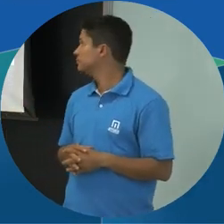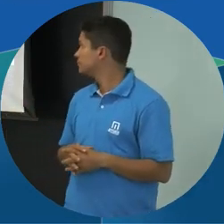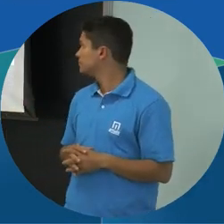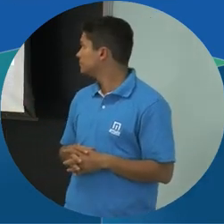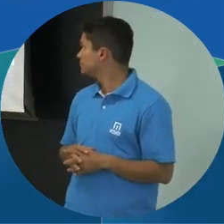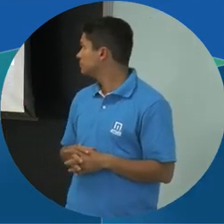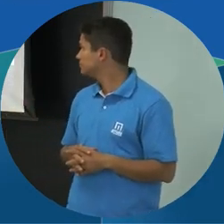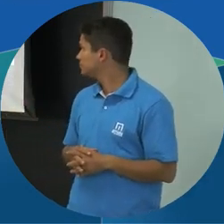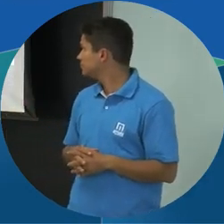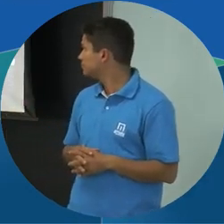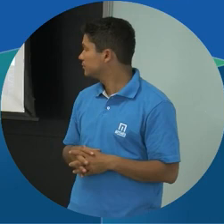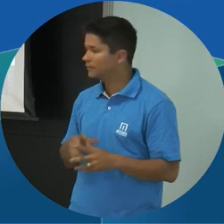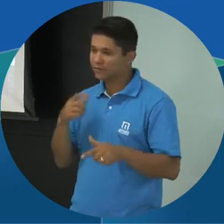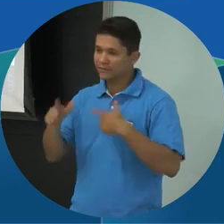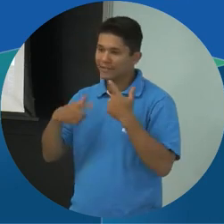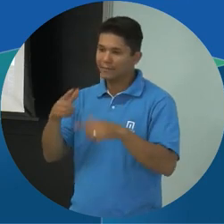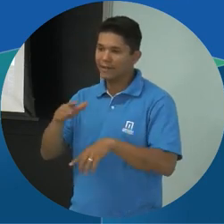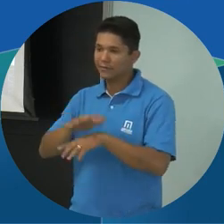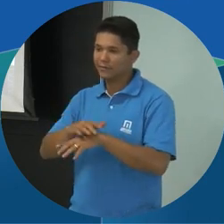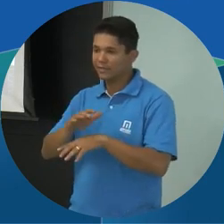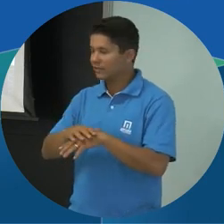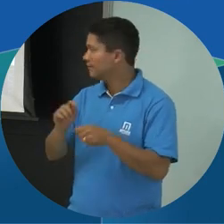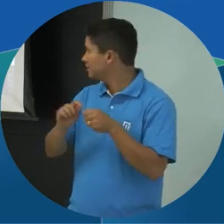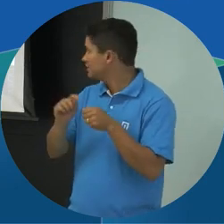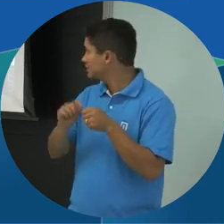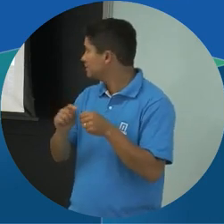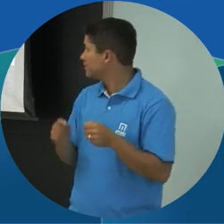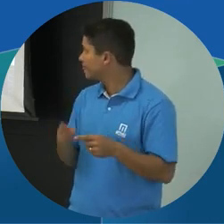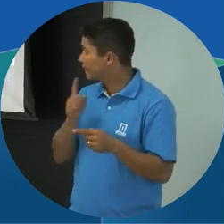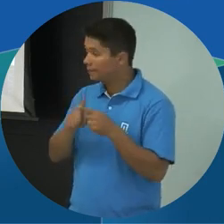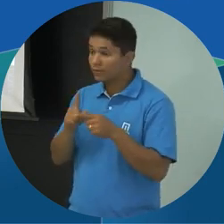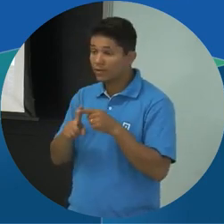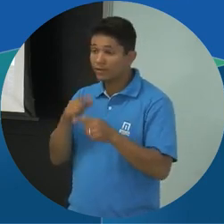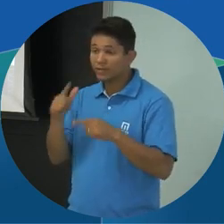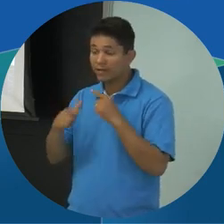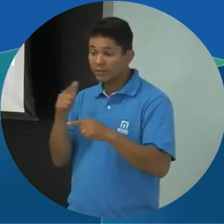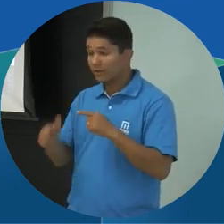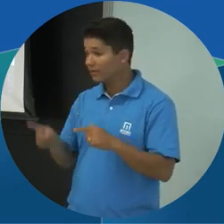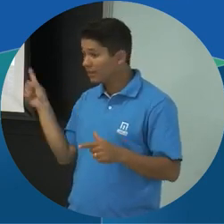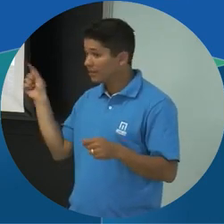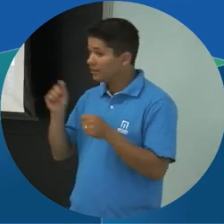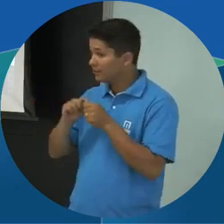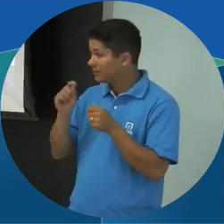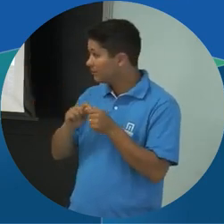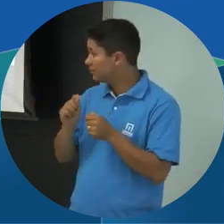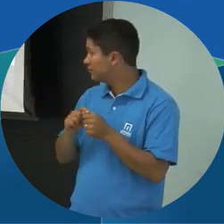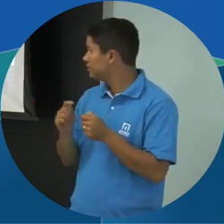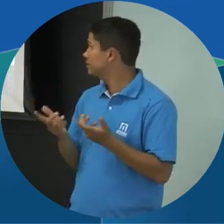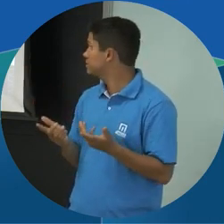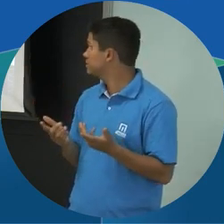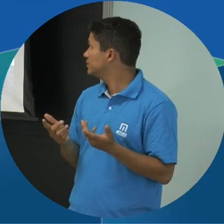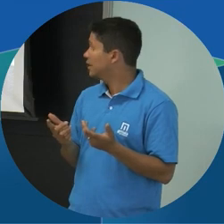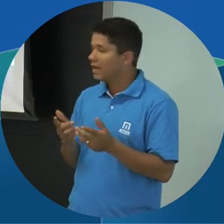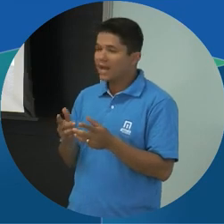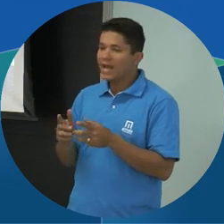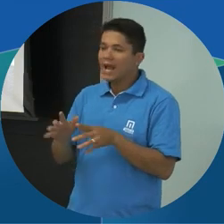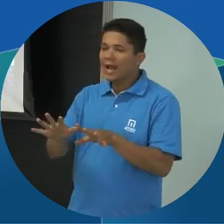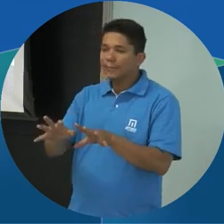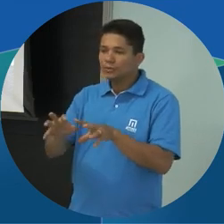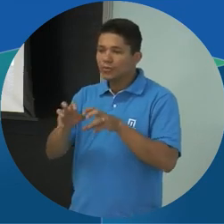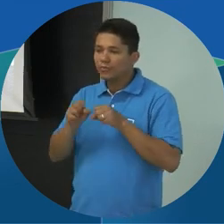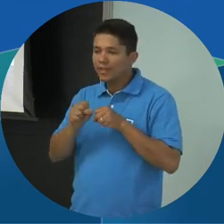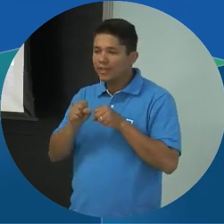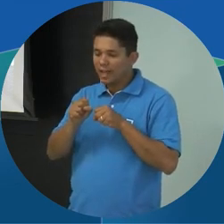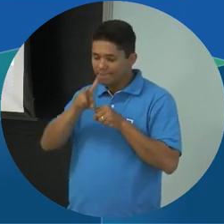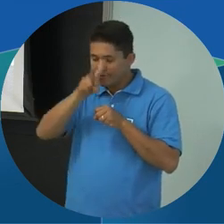para a realização do trabalho na superfície, porque todo o trabalho que está sendo feito aqui de absorção de força